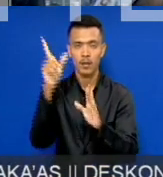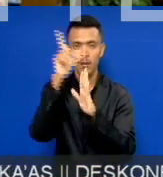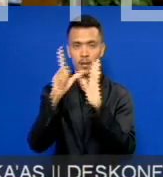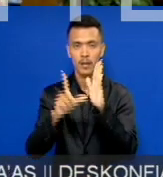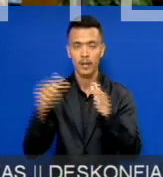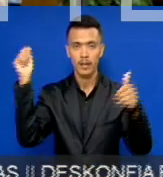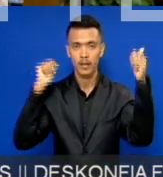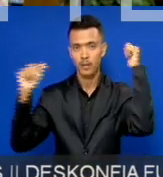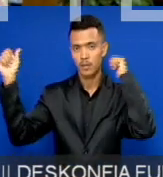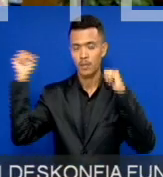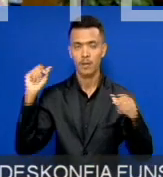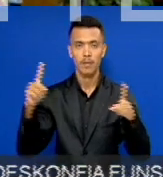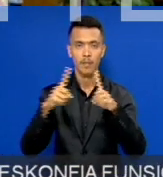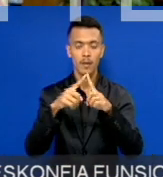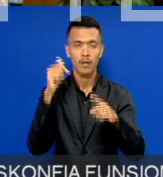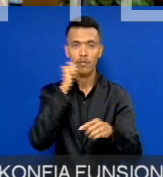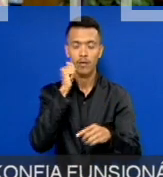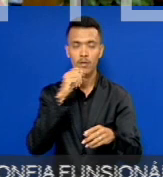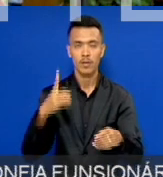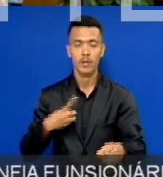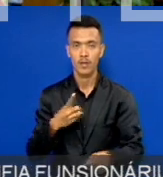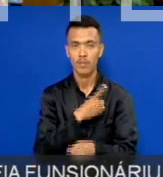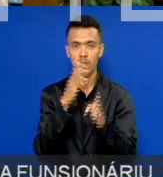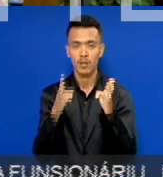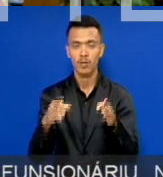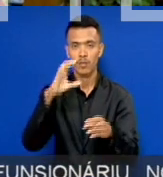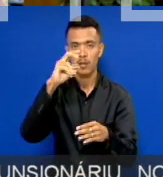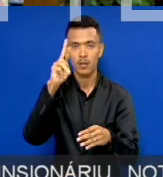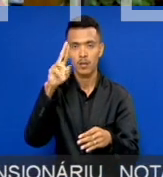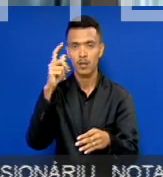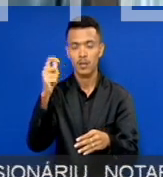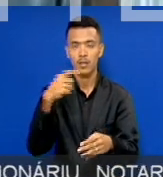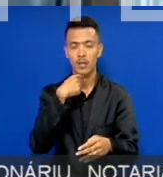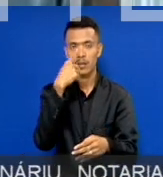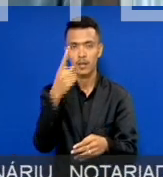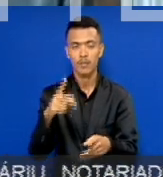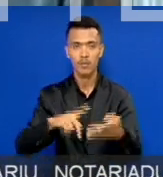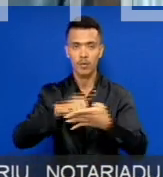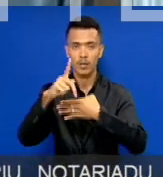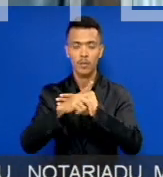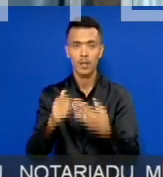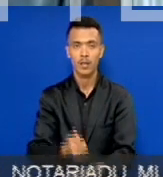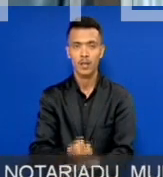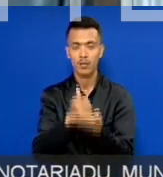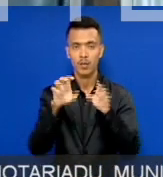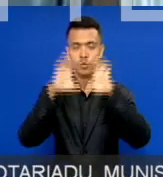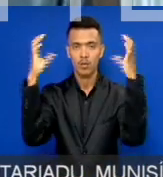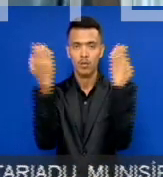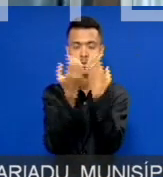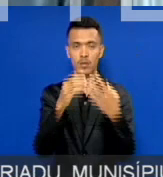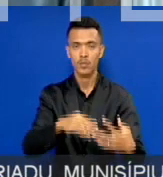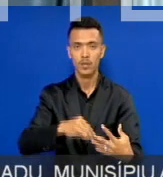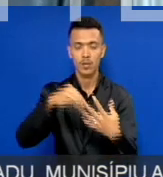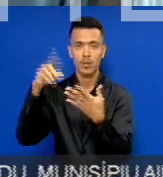atividade na Liga da Feto. Deputada Senar Tener considera. Programa nebe ajuda mos comissão especializada ne, onde discute